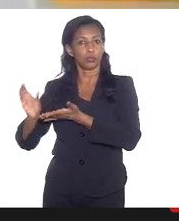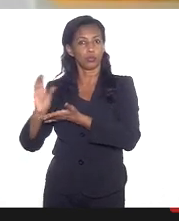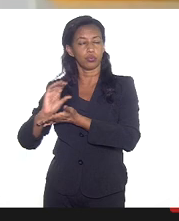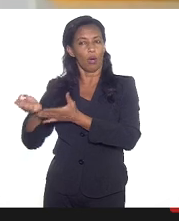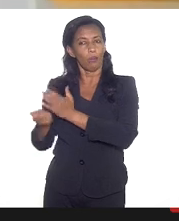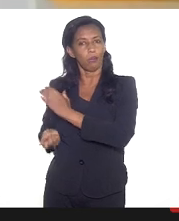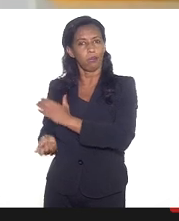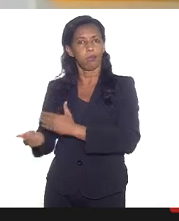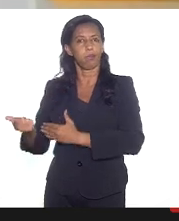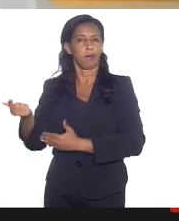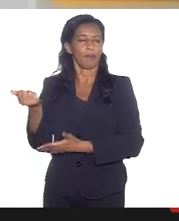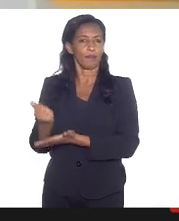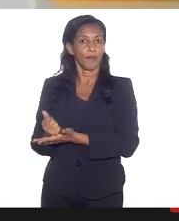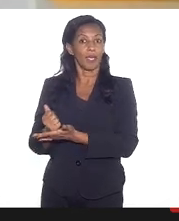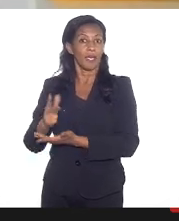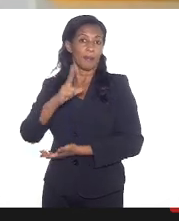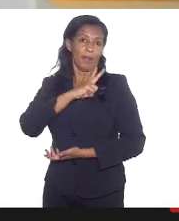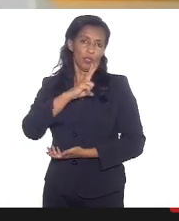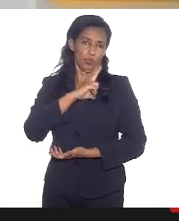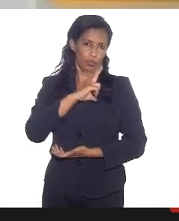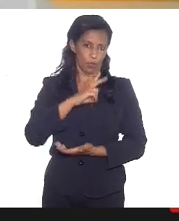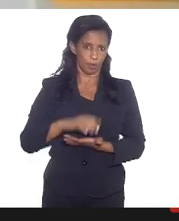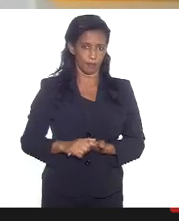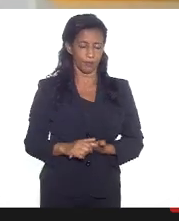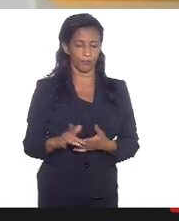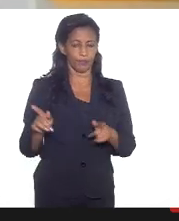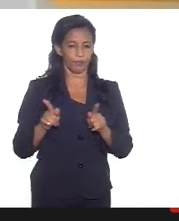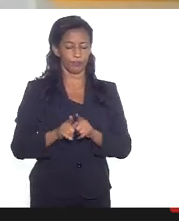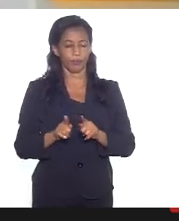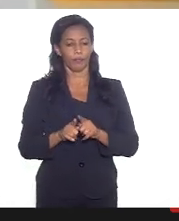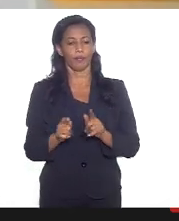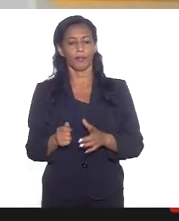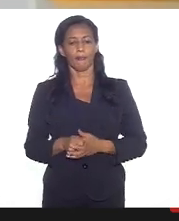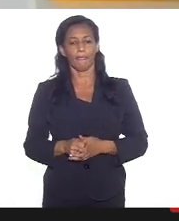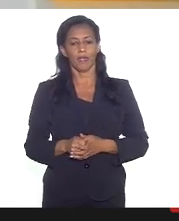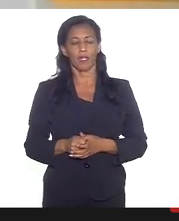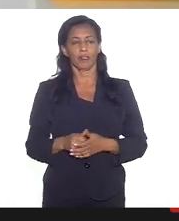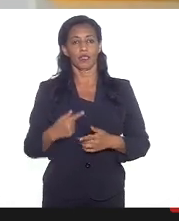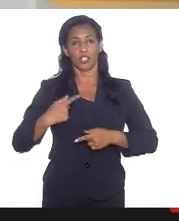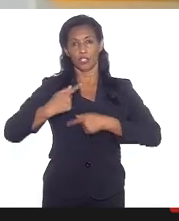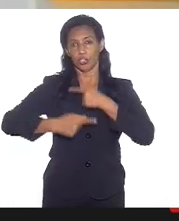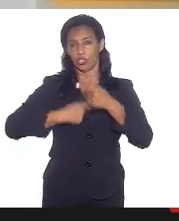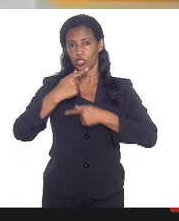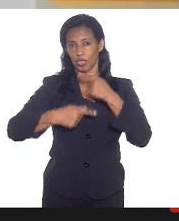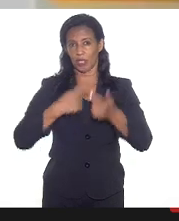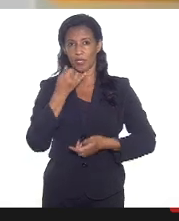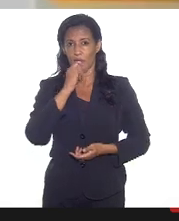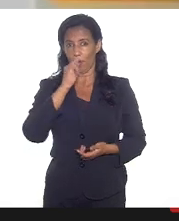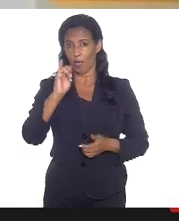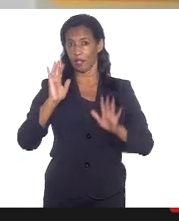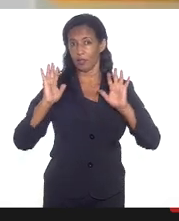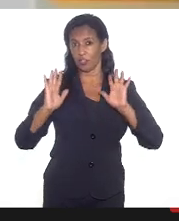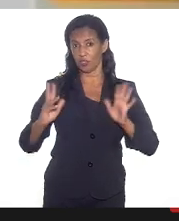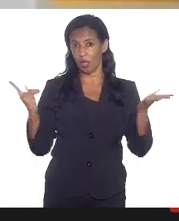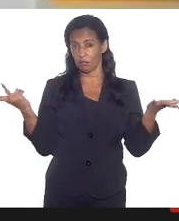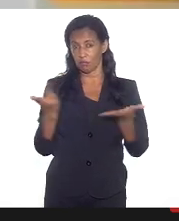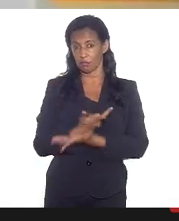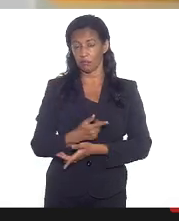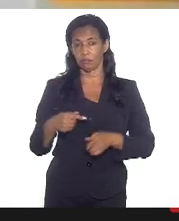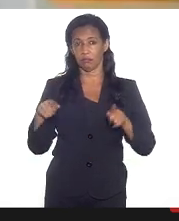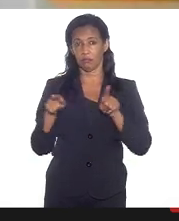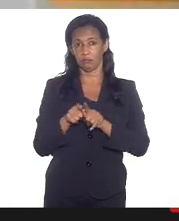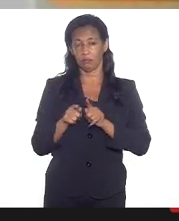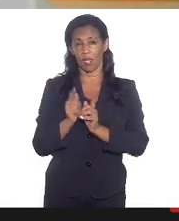isso, em particular, no caso da geração elétrica, já foi feito. Então,